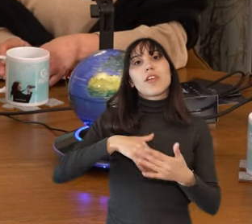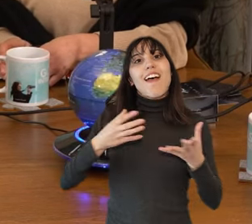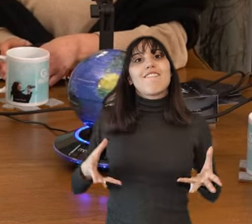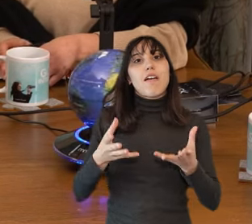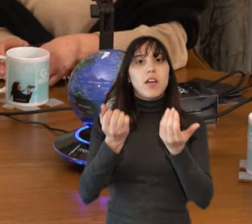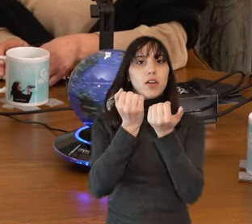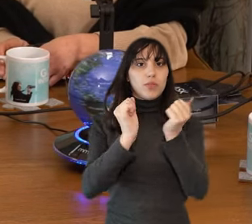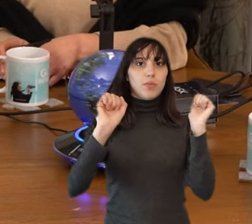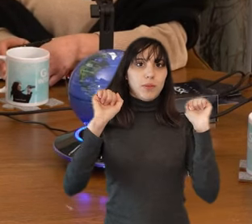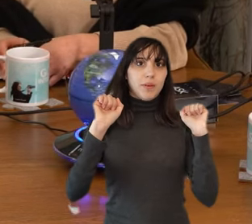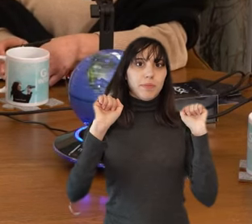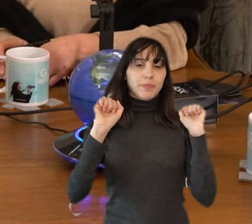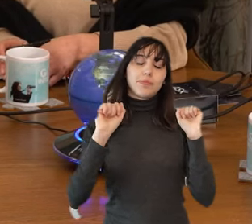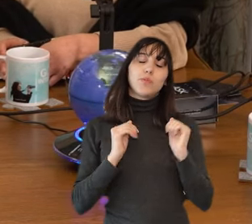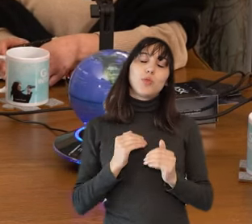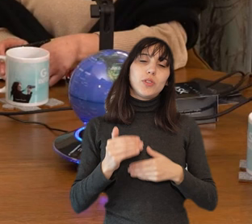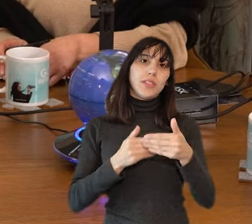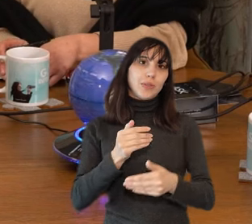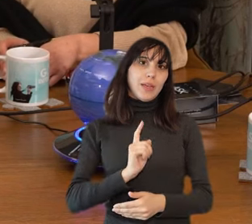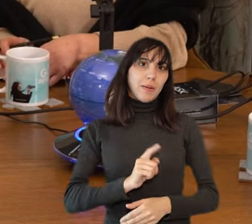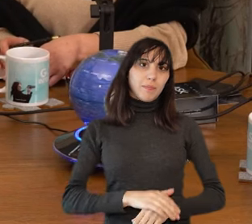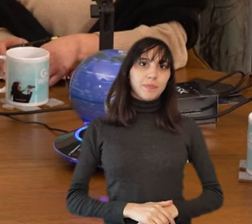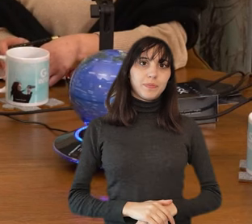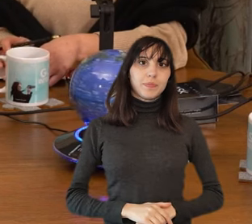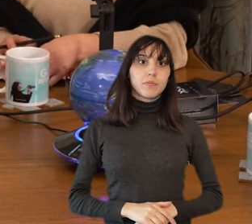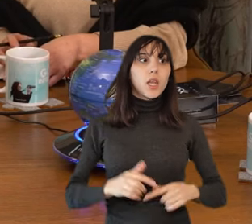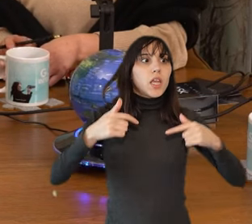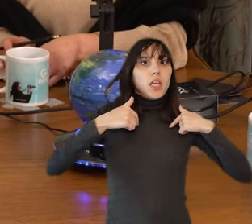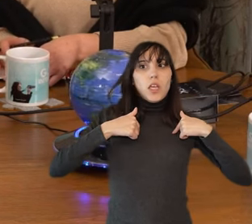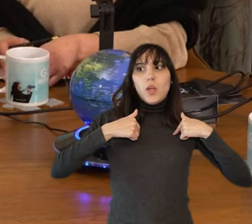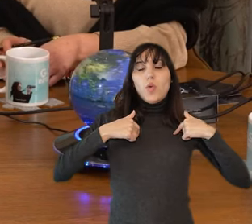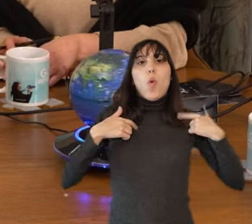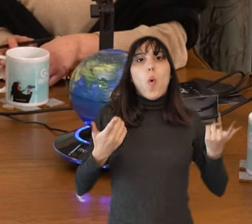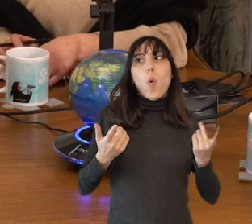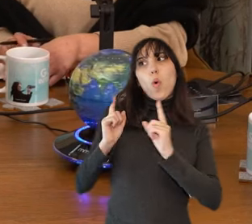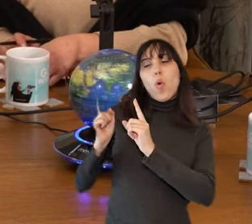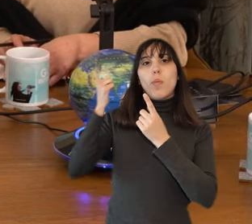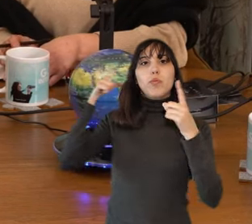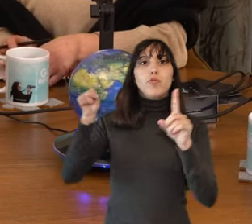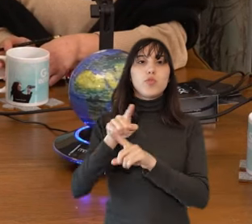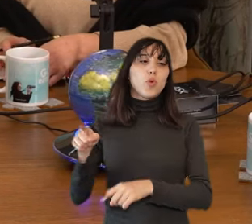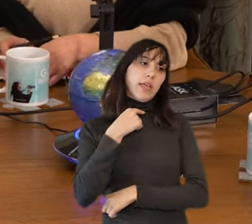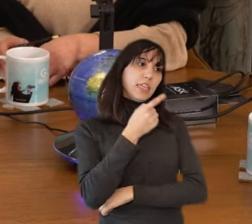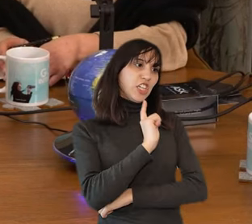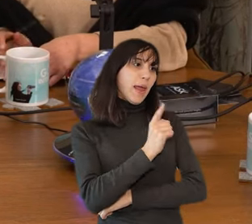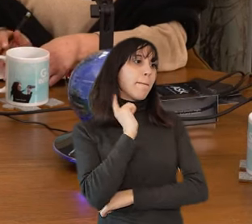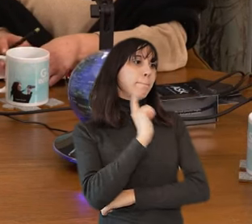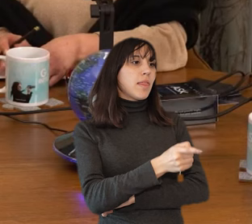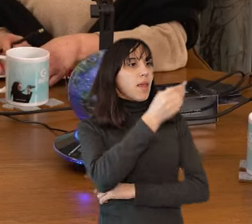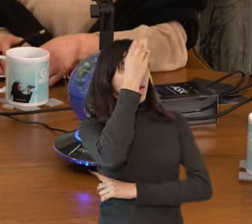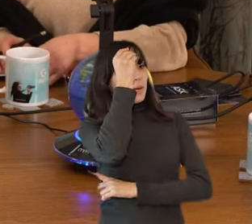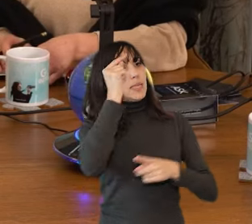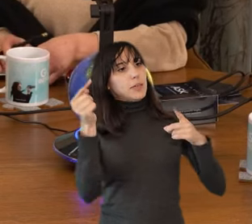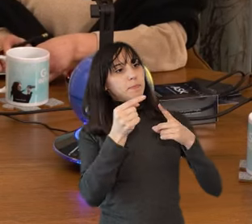autonomia não é de nesse processo não é um não sou eu que ou o professor não é que vai dizer ao aluno o que é que ele tem que